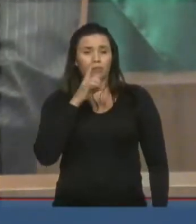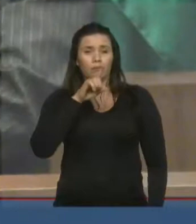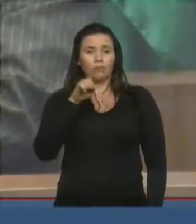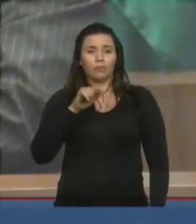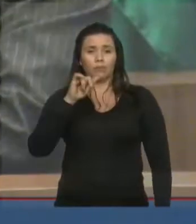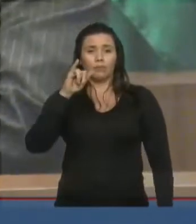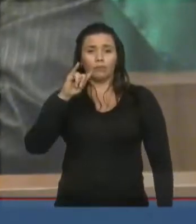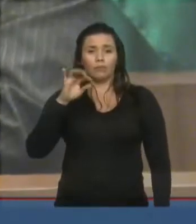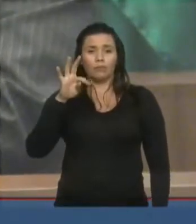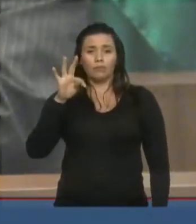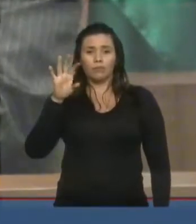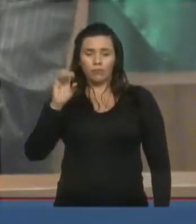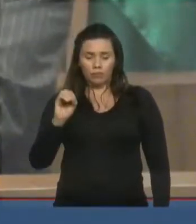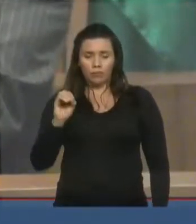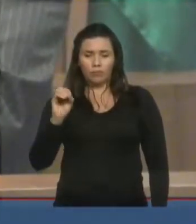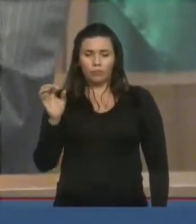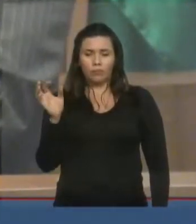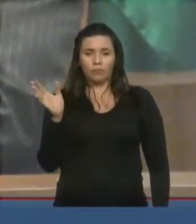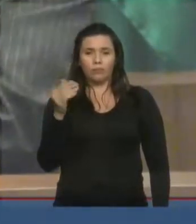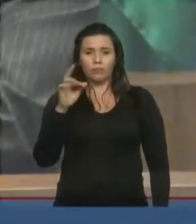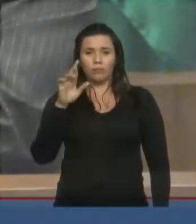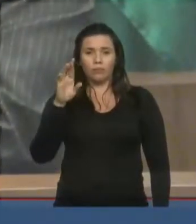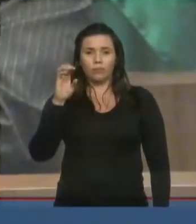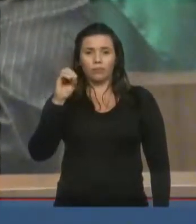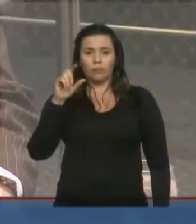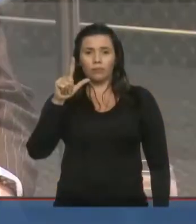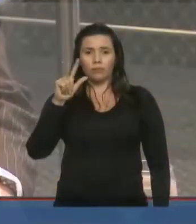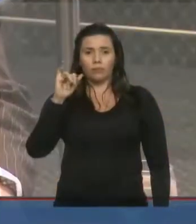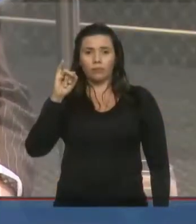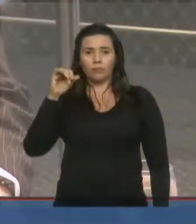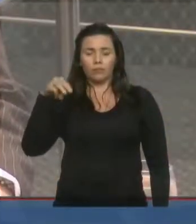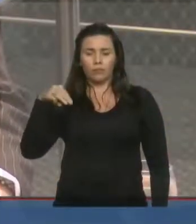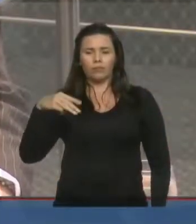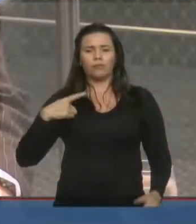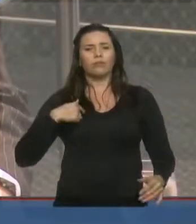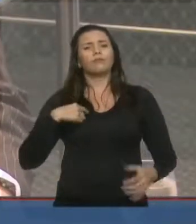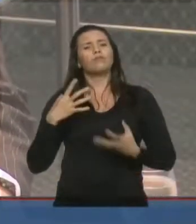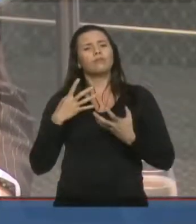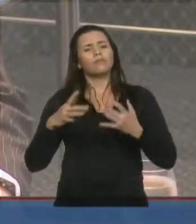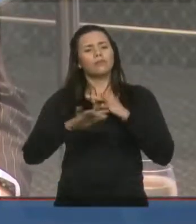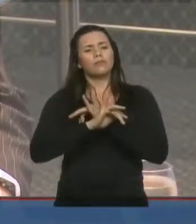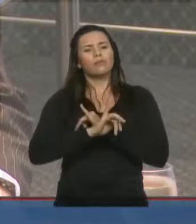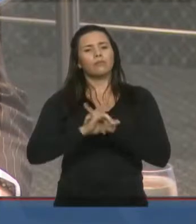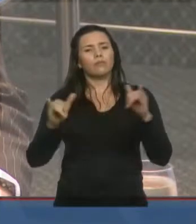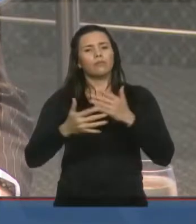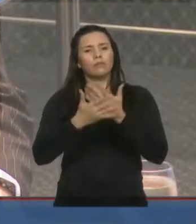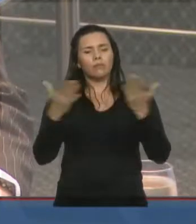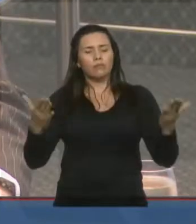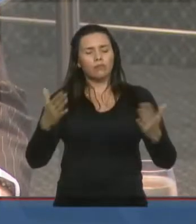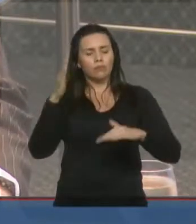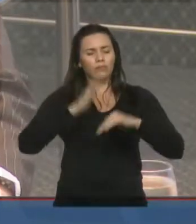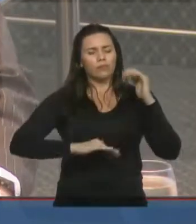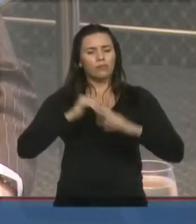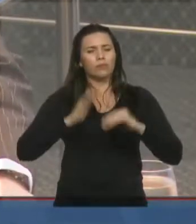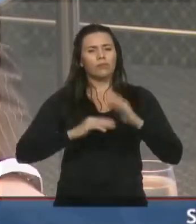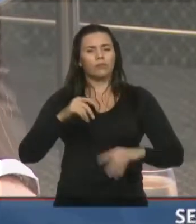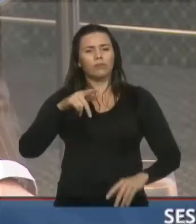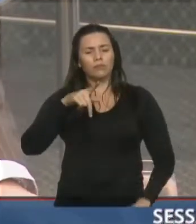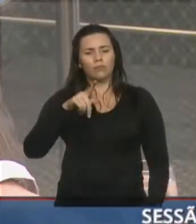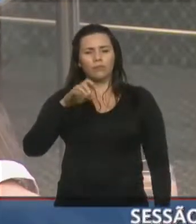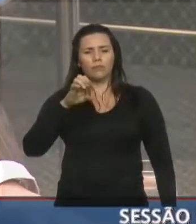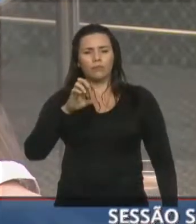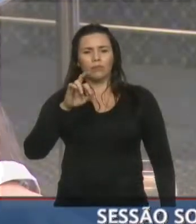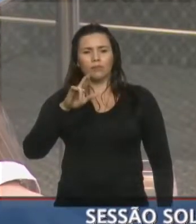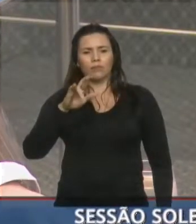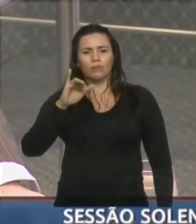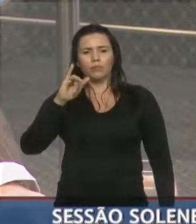Então, quero dizer a todas vocês e todos, peritos, da inveja